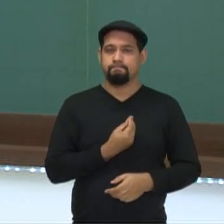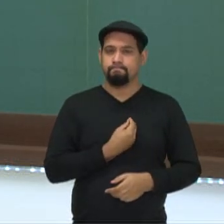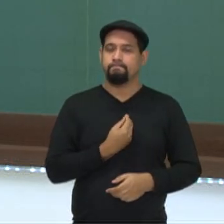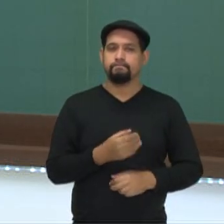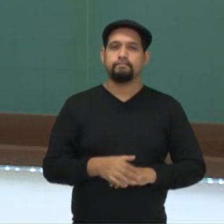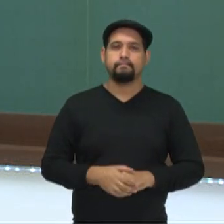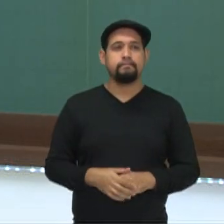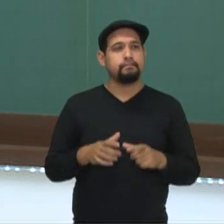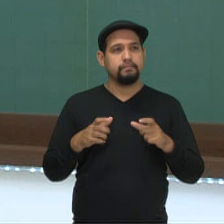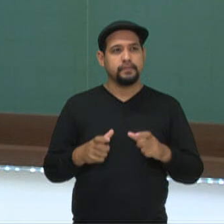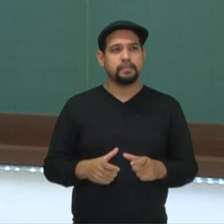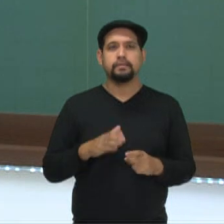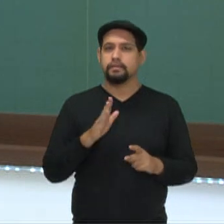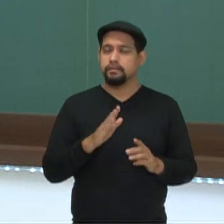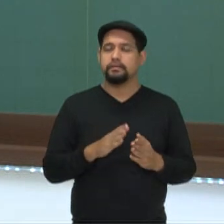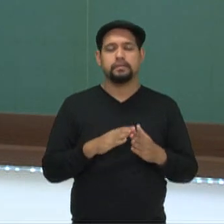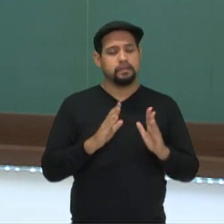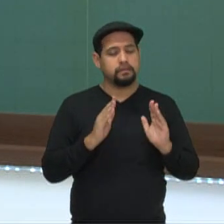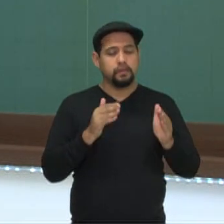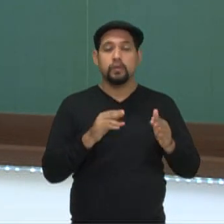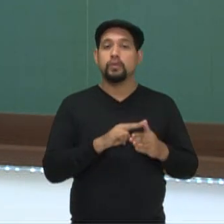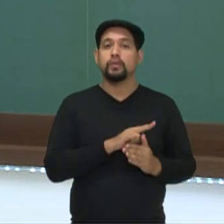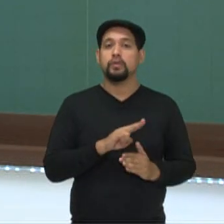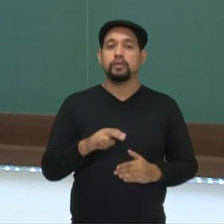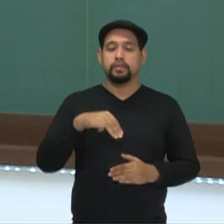sagrado. Então, o lugar sagrado dos muçulmanos, o nome é